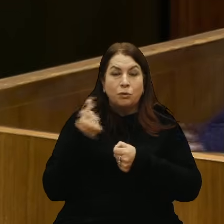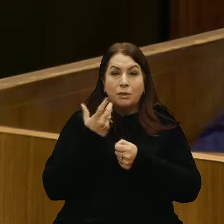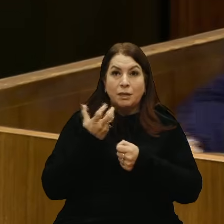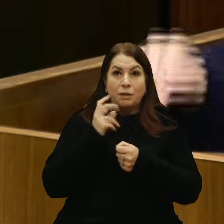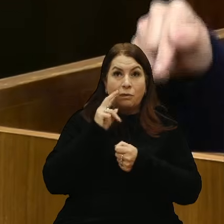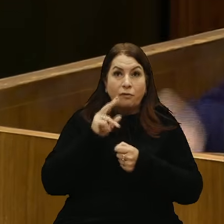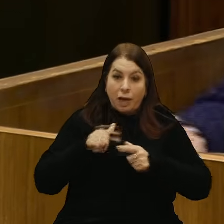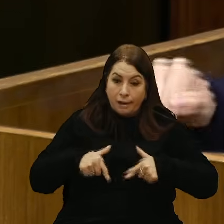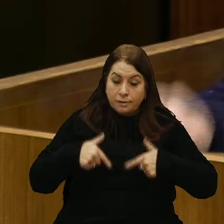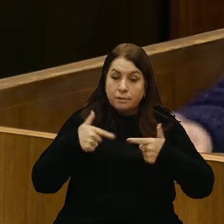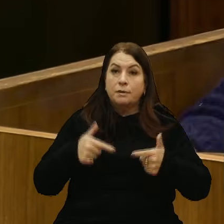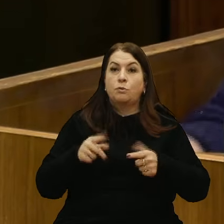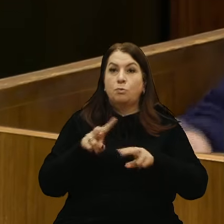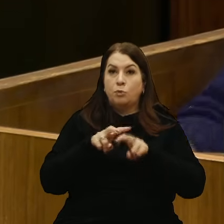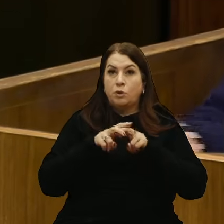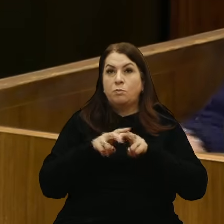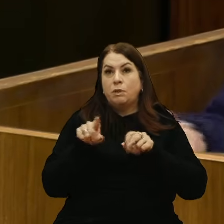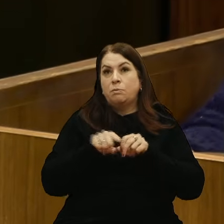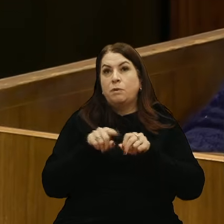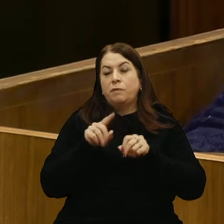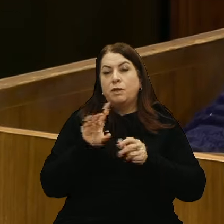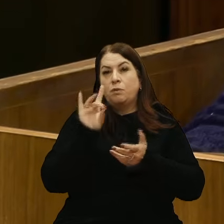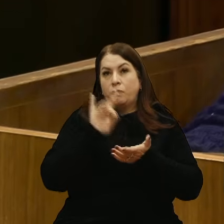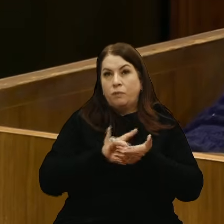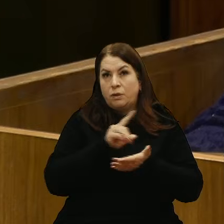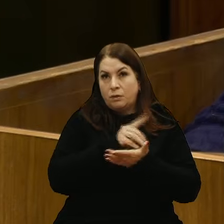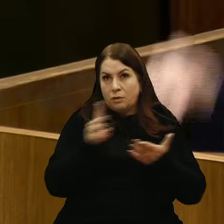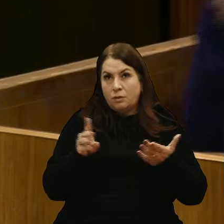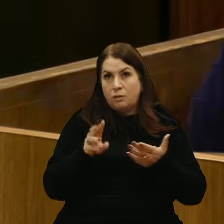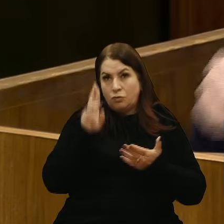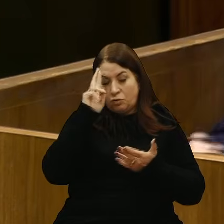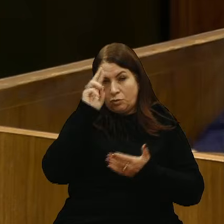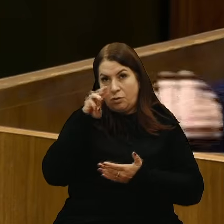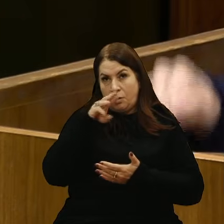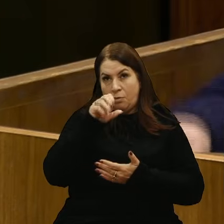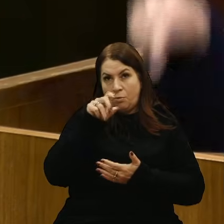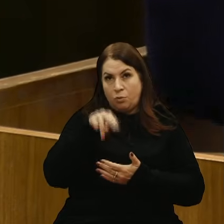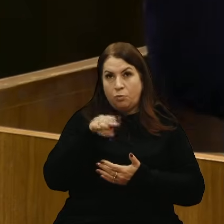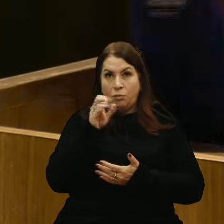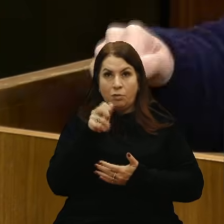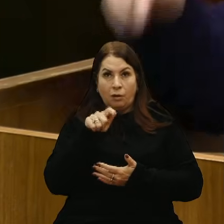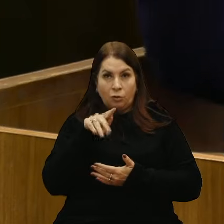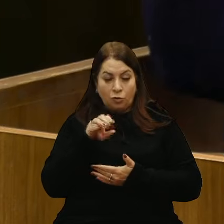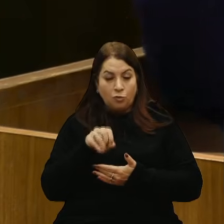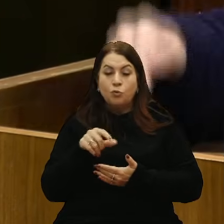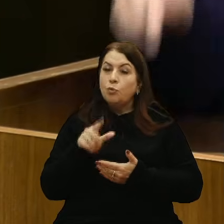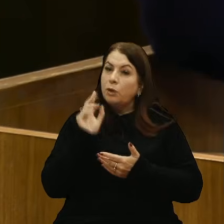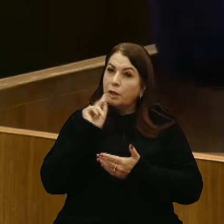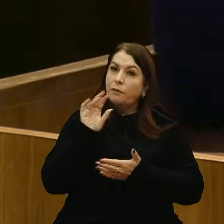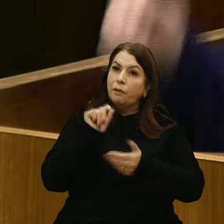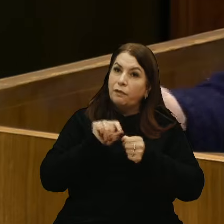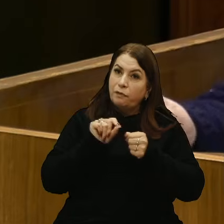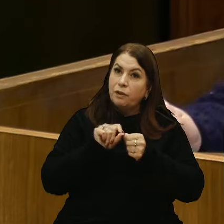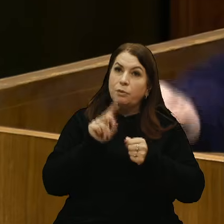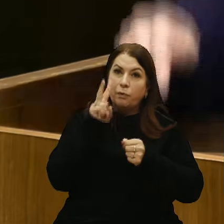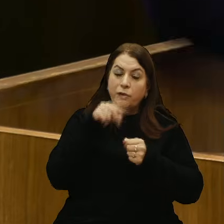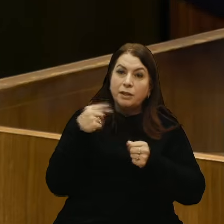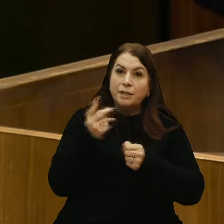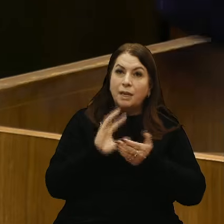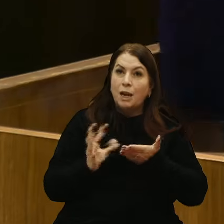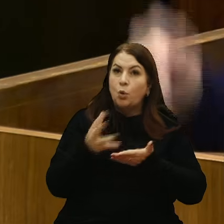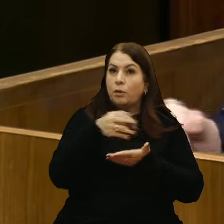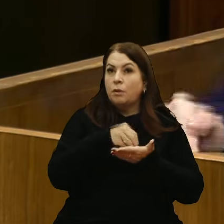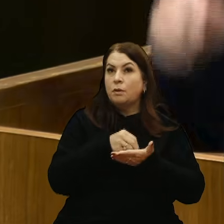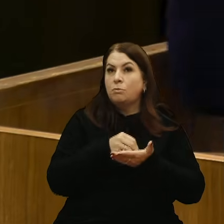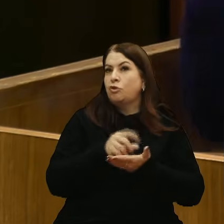ver ação e por isso que nós queremos ver concretamente, diretor Milton e Ângelo, concretamente o que vai ser feito para fortalecer a Codeca. Porque